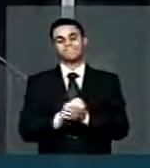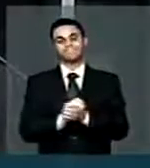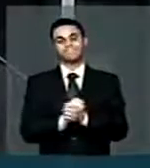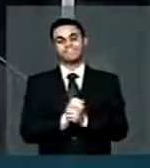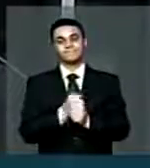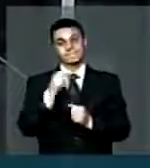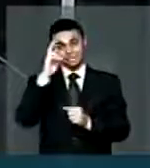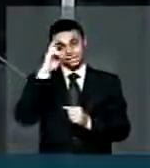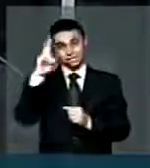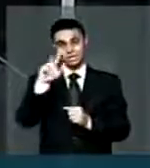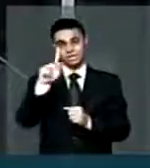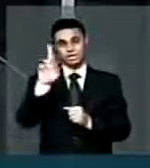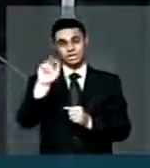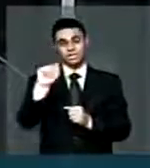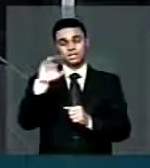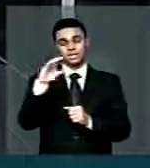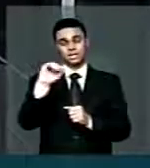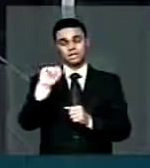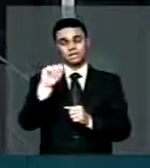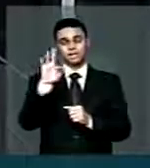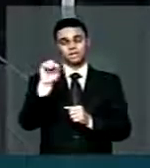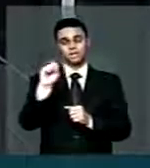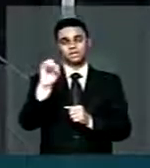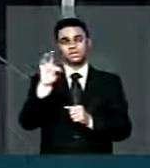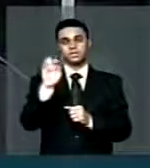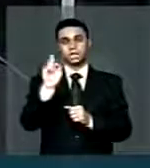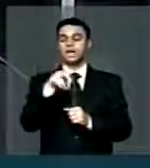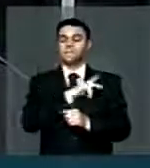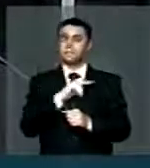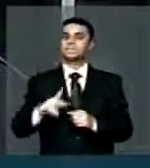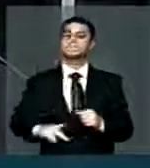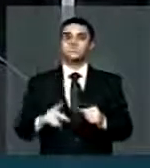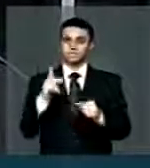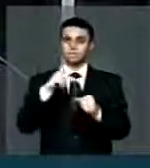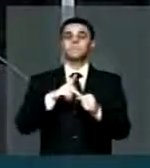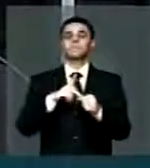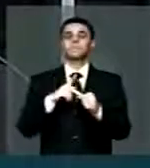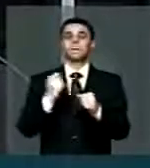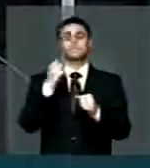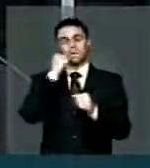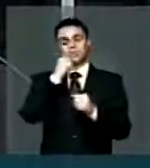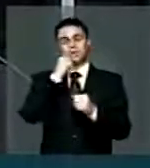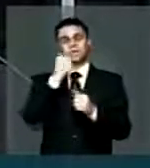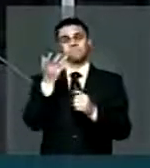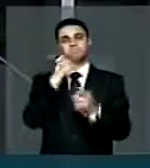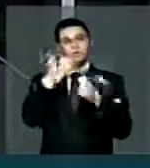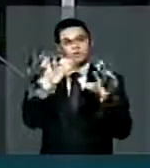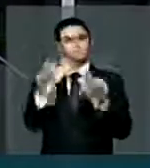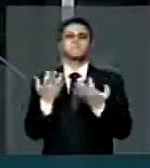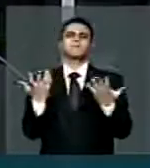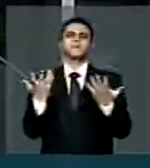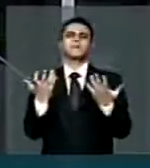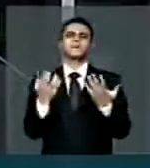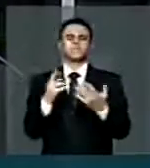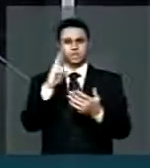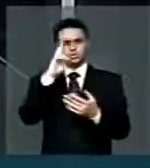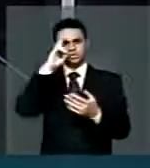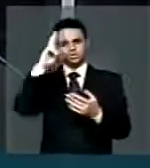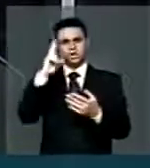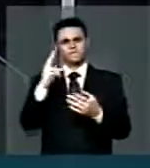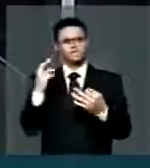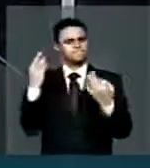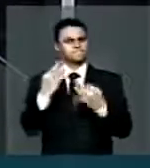das executivas mais brilhantes do nosso país, do mais alto gabarito e